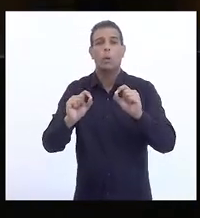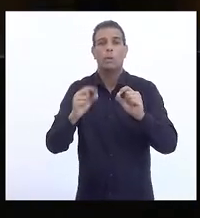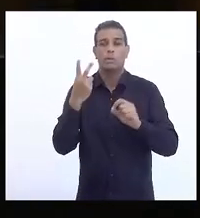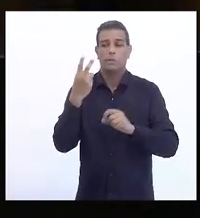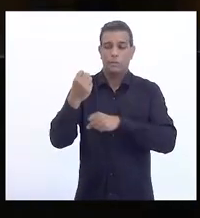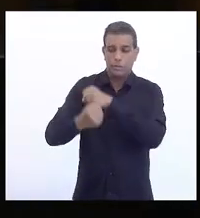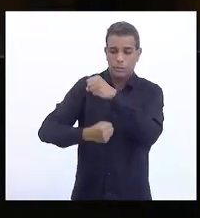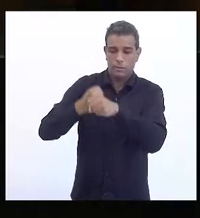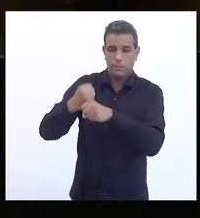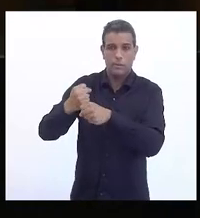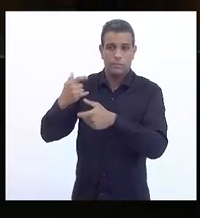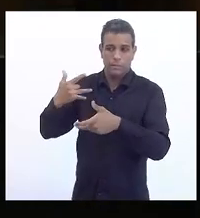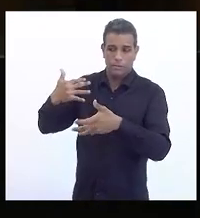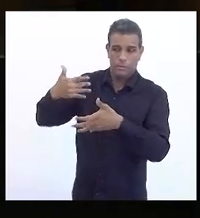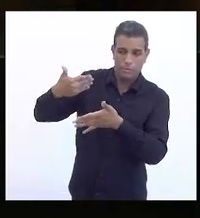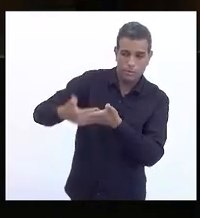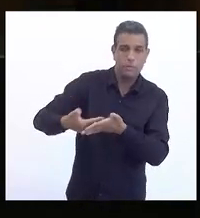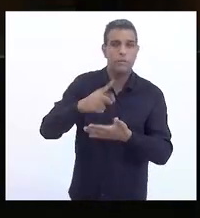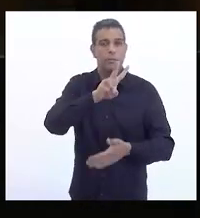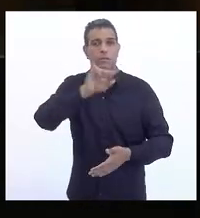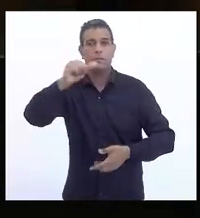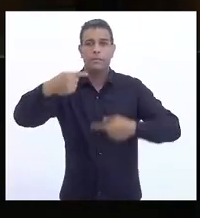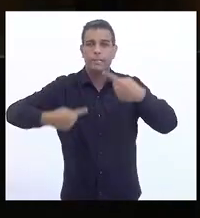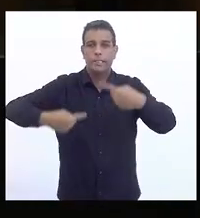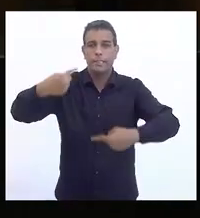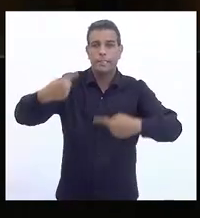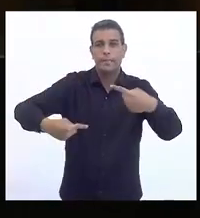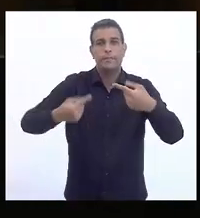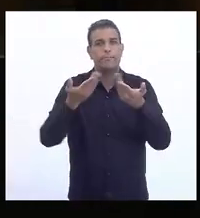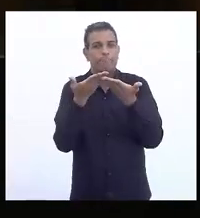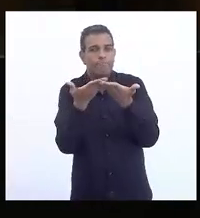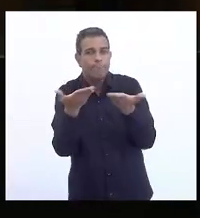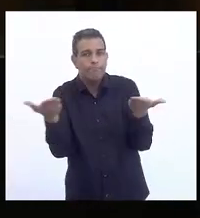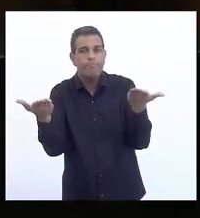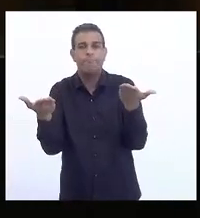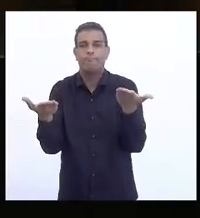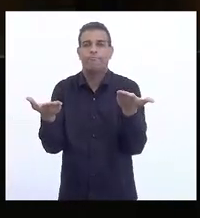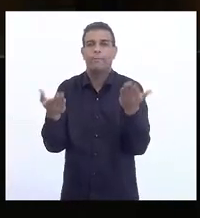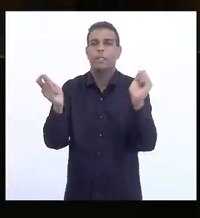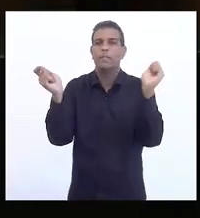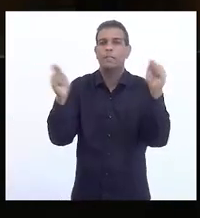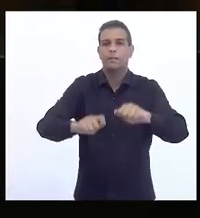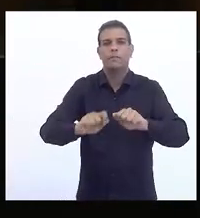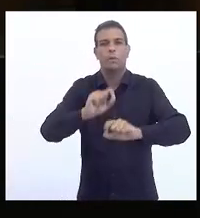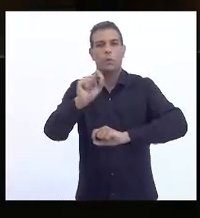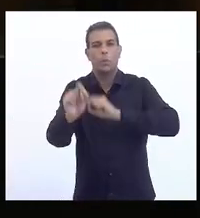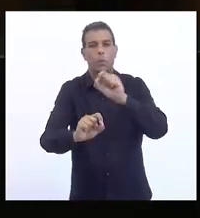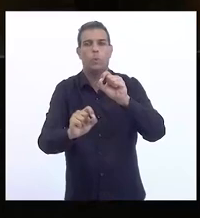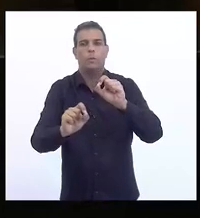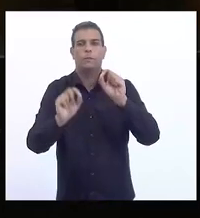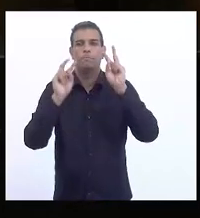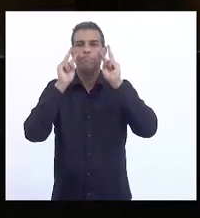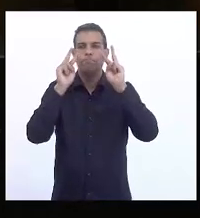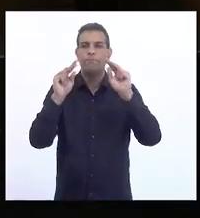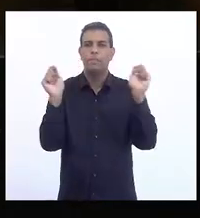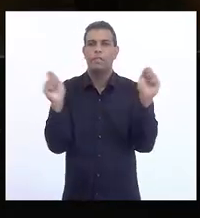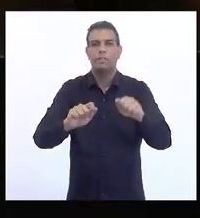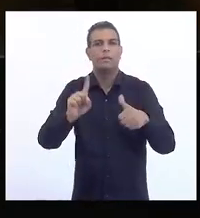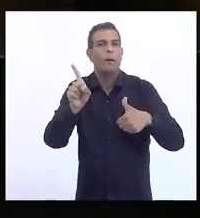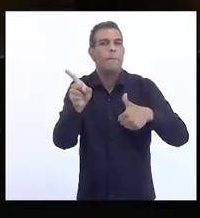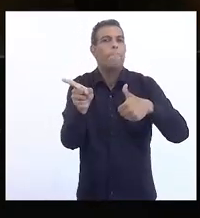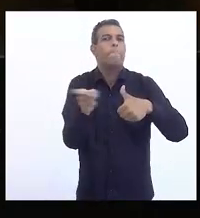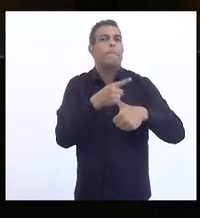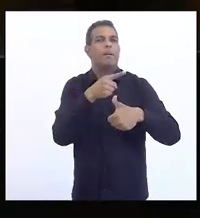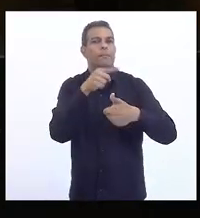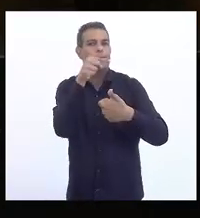de 5 anos vamos fazer um debate, como disse o deputado Luiz Paulo, que preside a Comissão de Tributação, pela primeira vez,